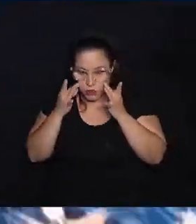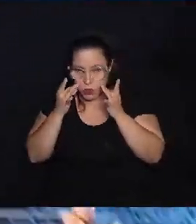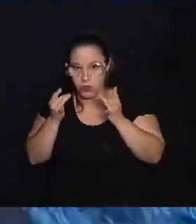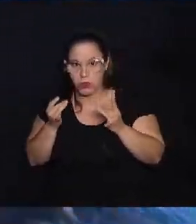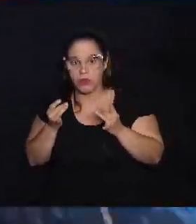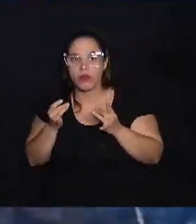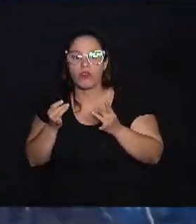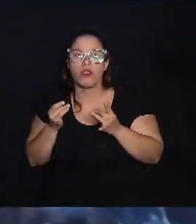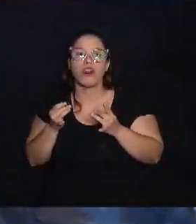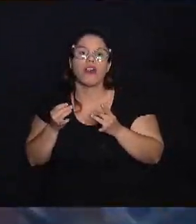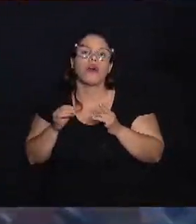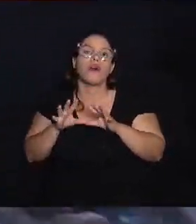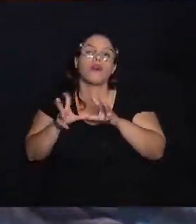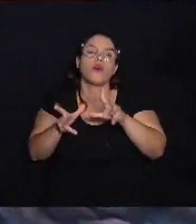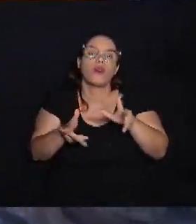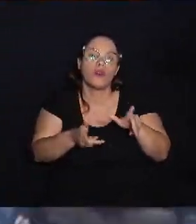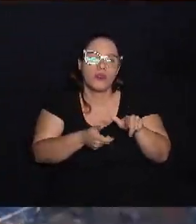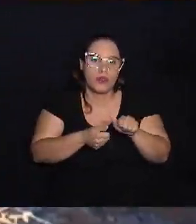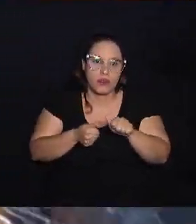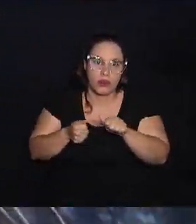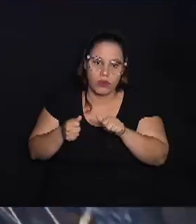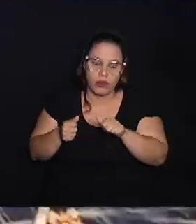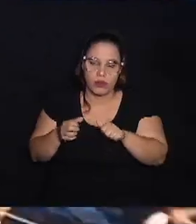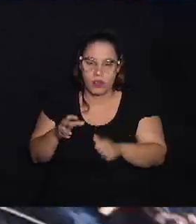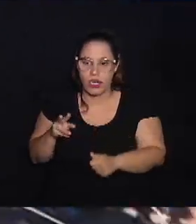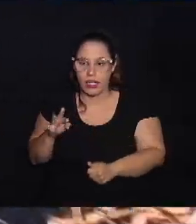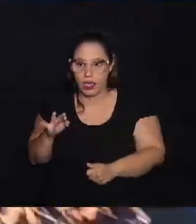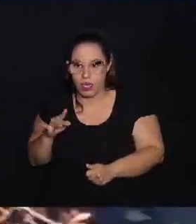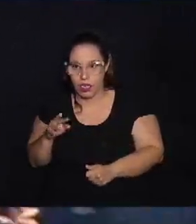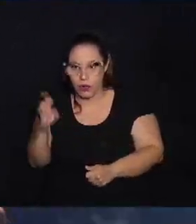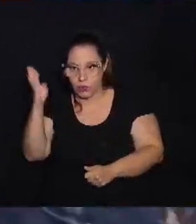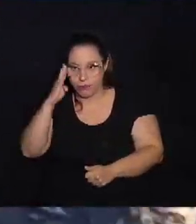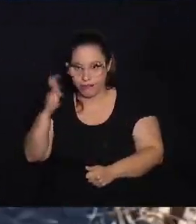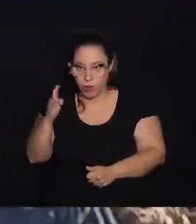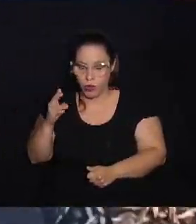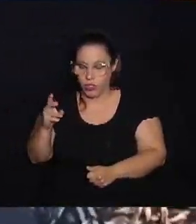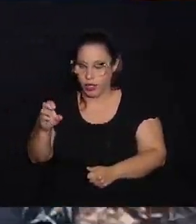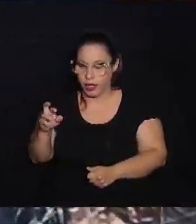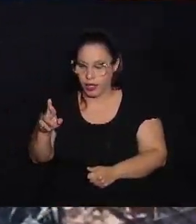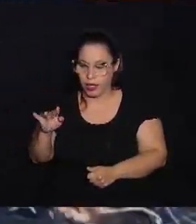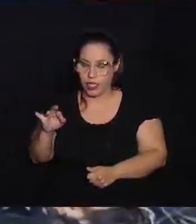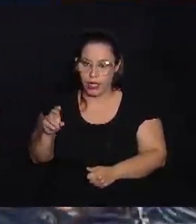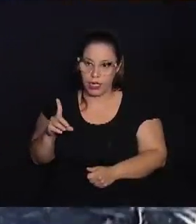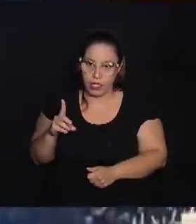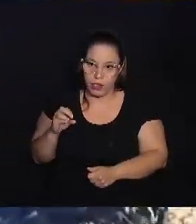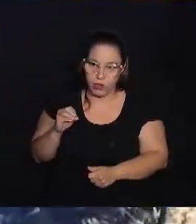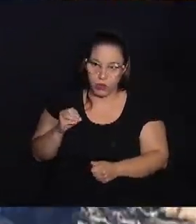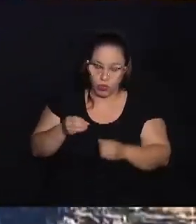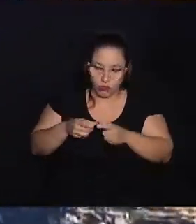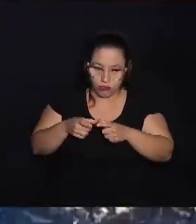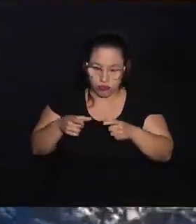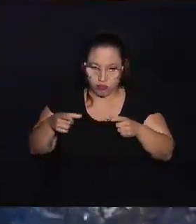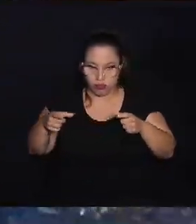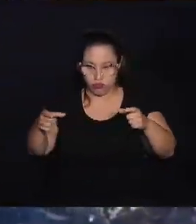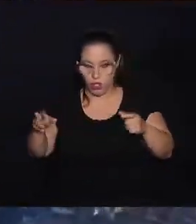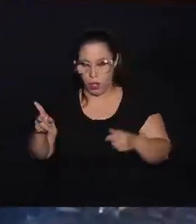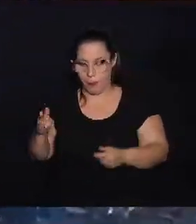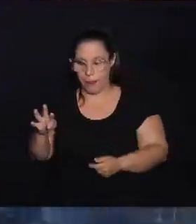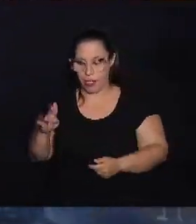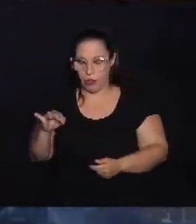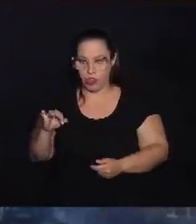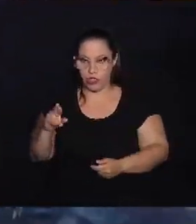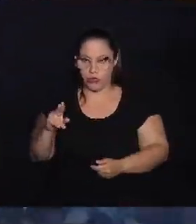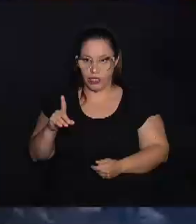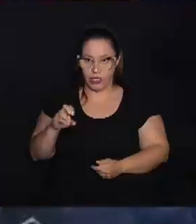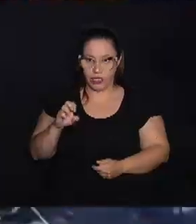condições ambientais na região central do Brasil. O Cerrado, conhecido pela sua vasta biodiversidade,